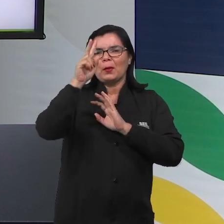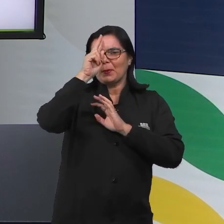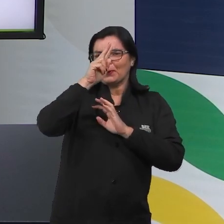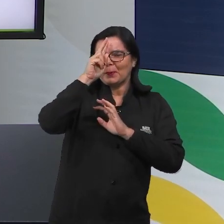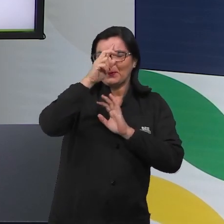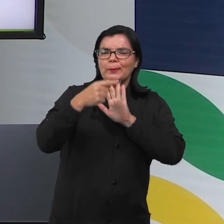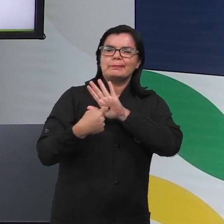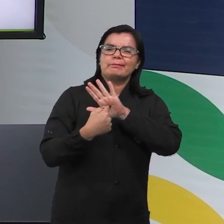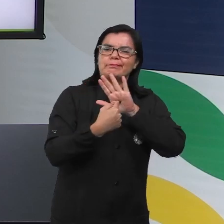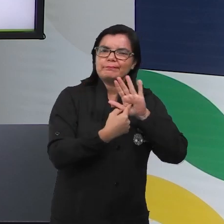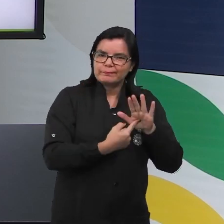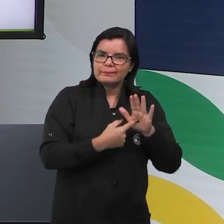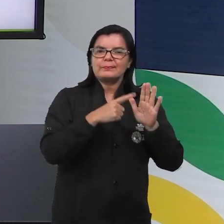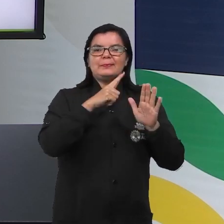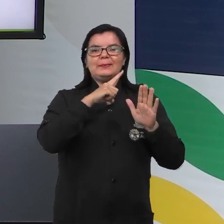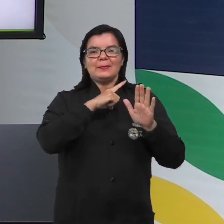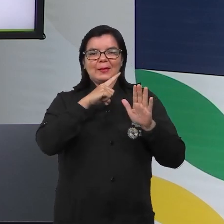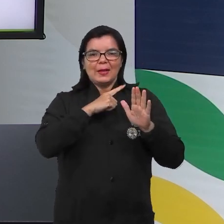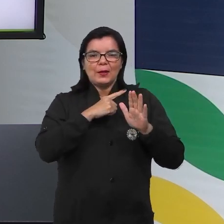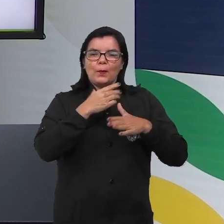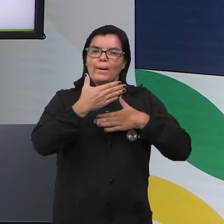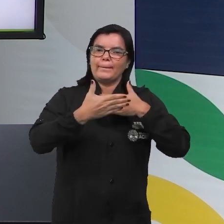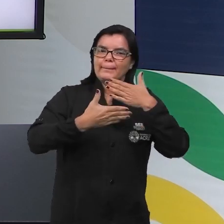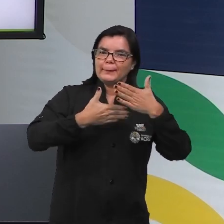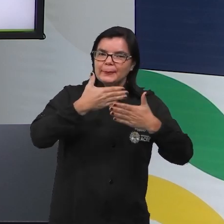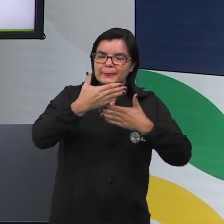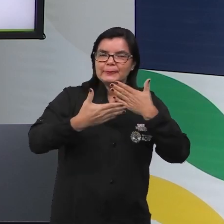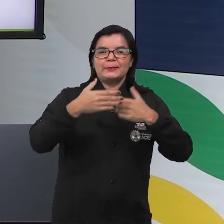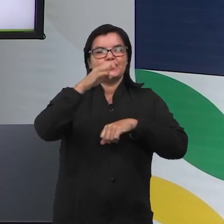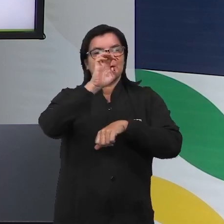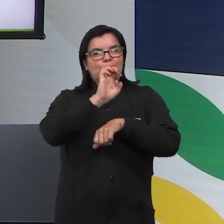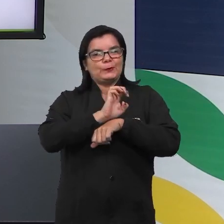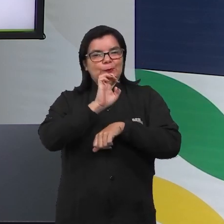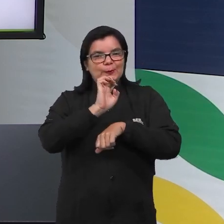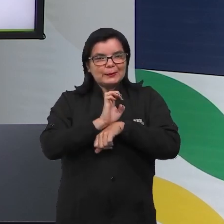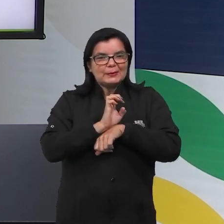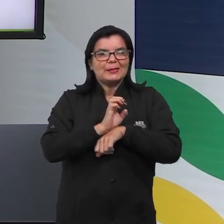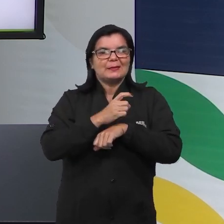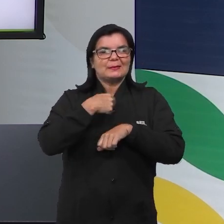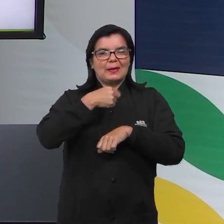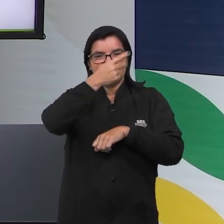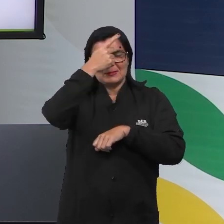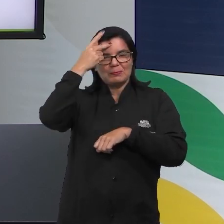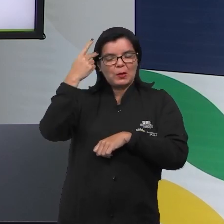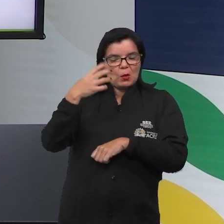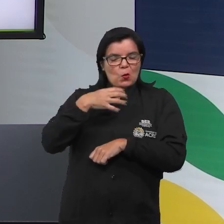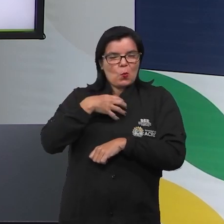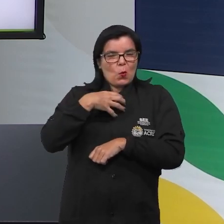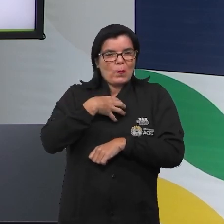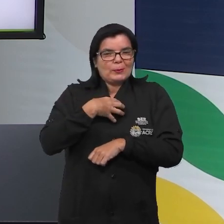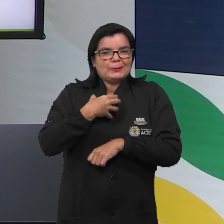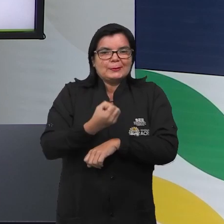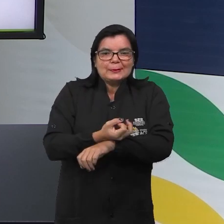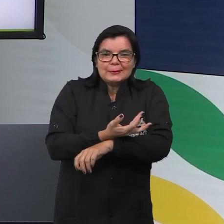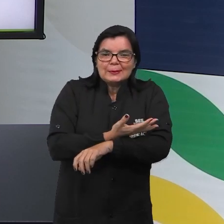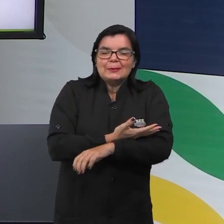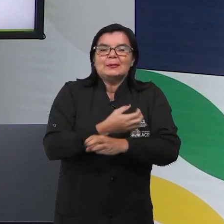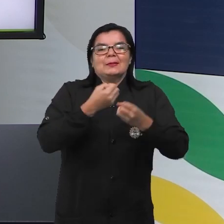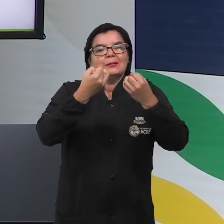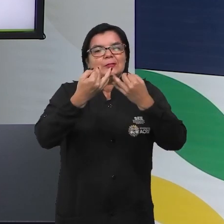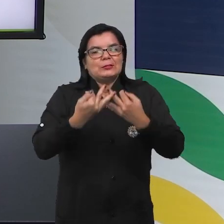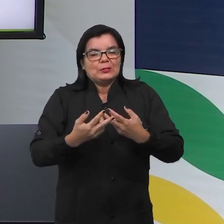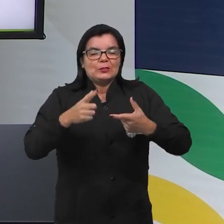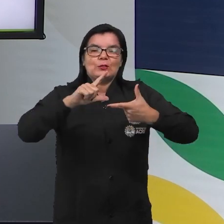história, mostrou que tem a ver com o processo, o estado de espírito das pessoas naquele momento, falou